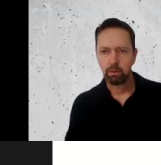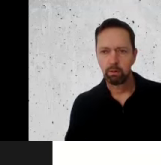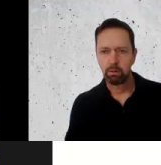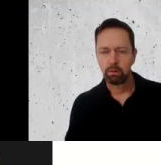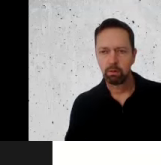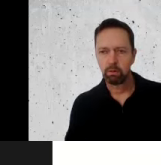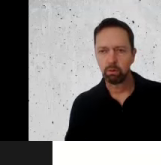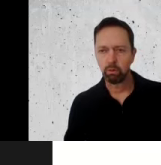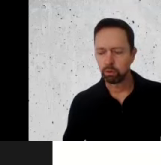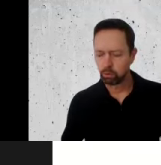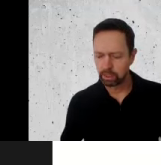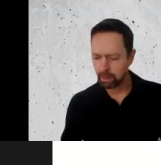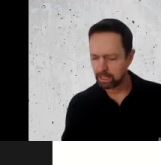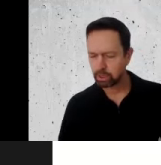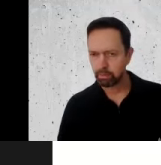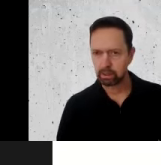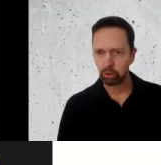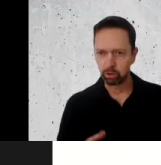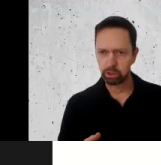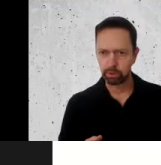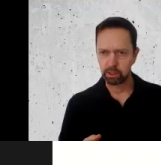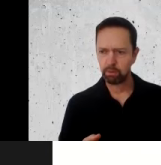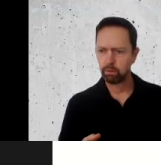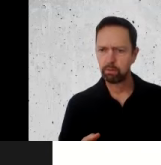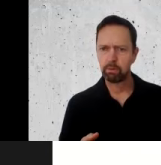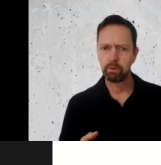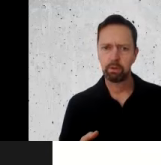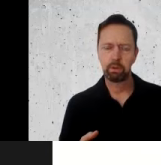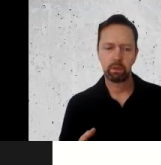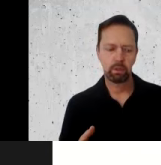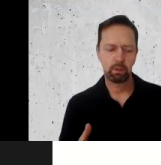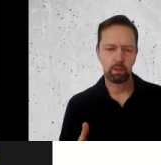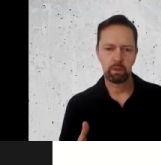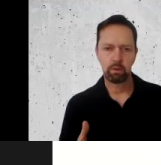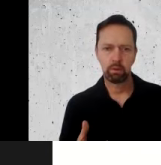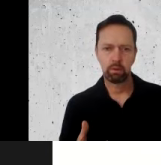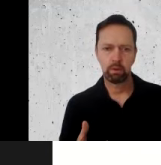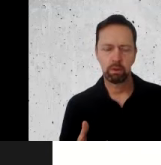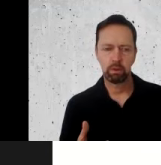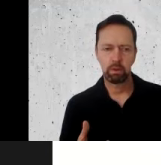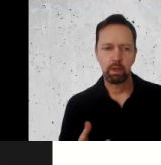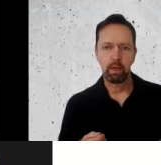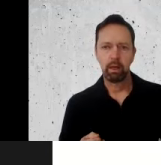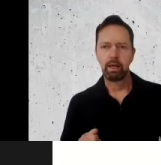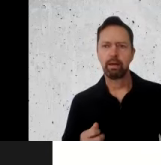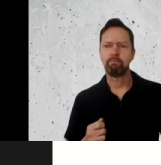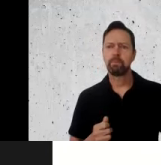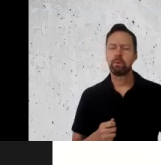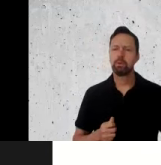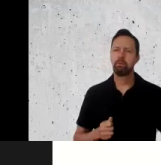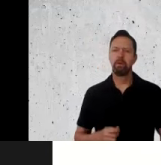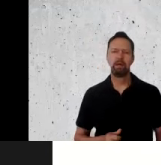sessão? O debate, o debatedor hoje, por exemplo? No dia do Ecktimer.